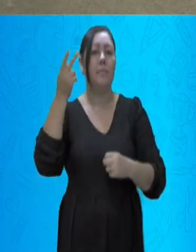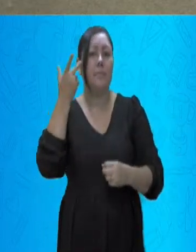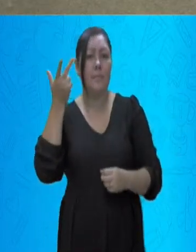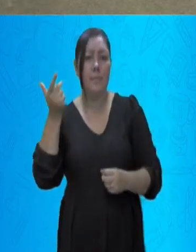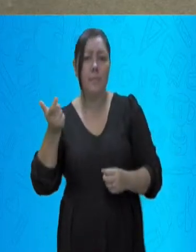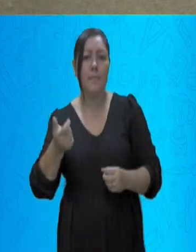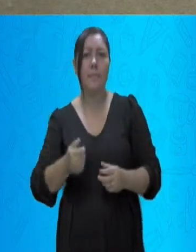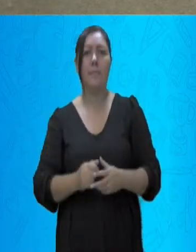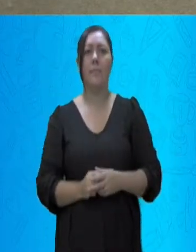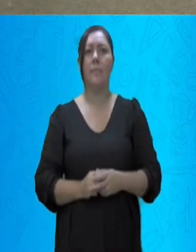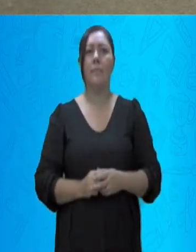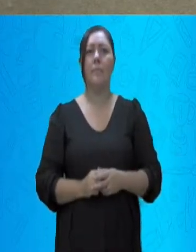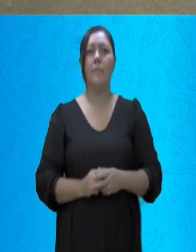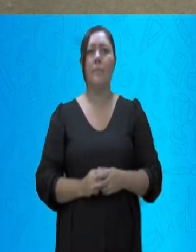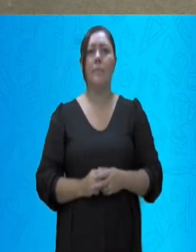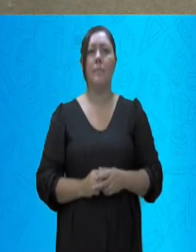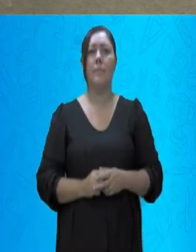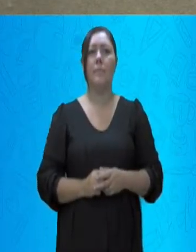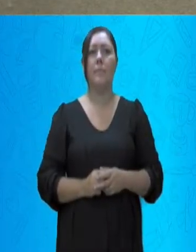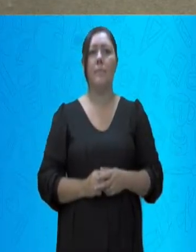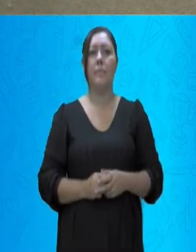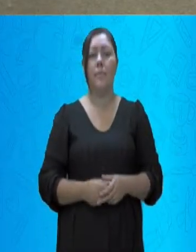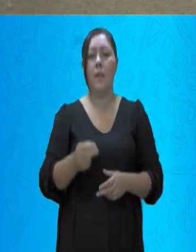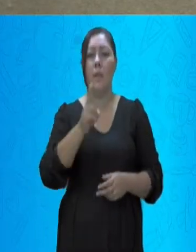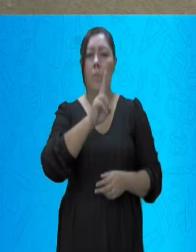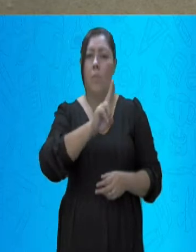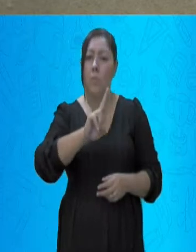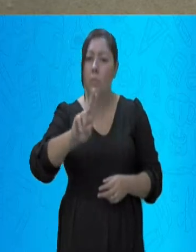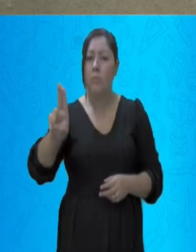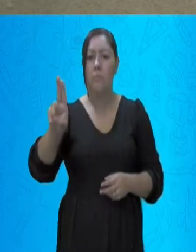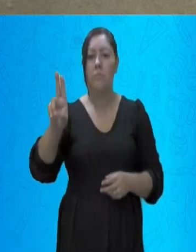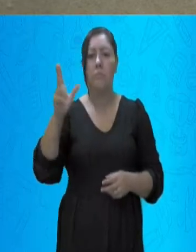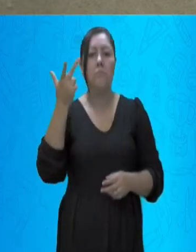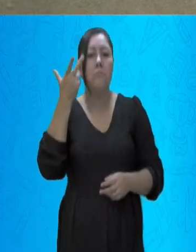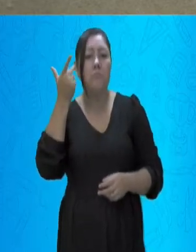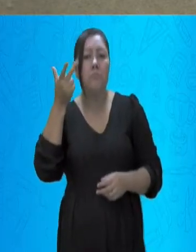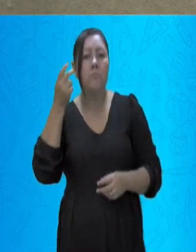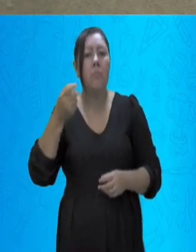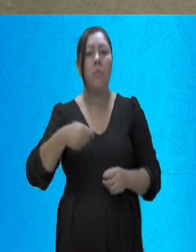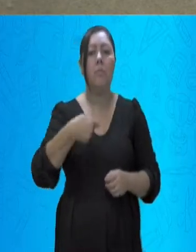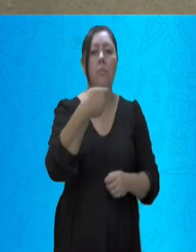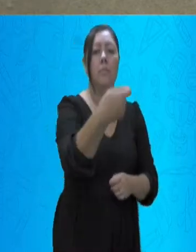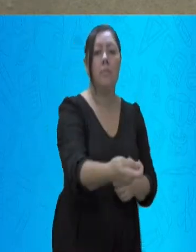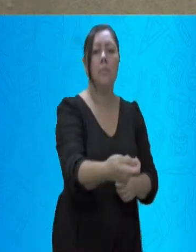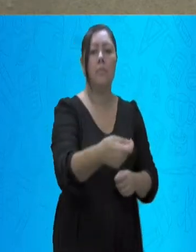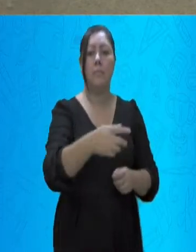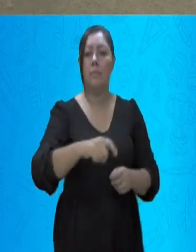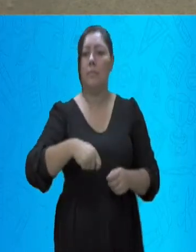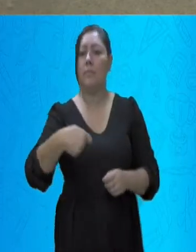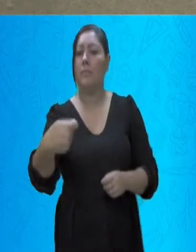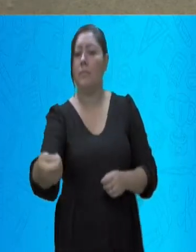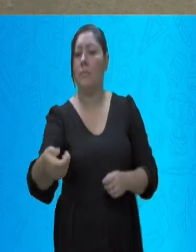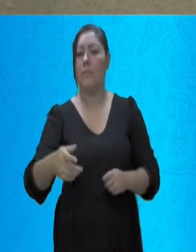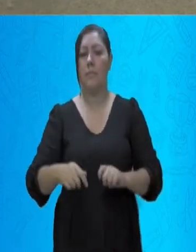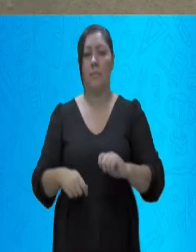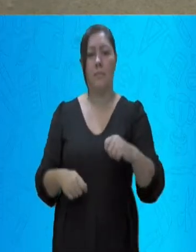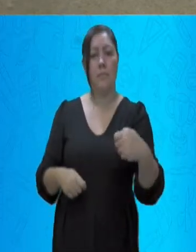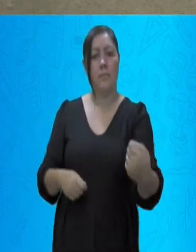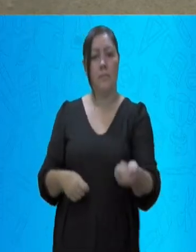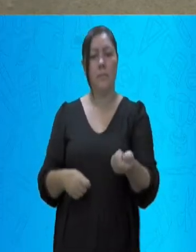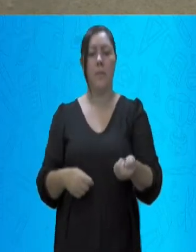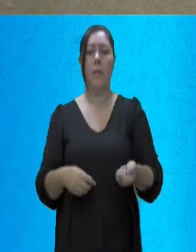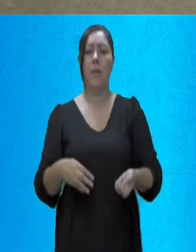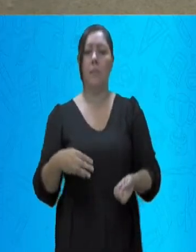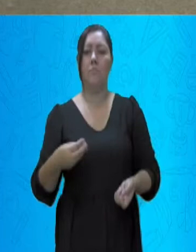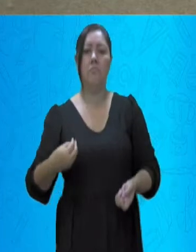comum e generalizado que se dá a uma espécie ou categoria de ser